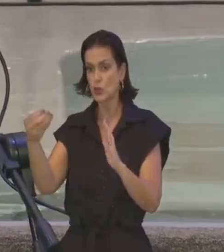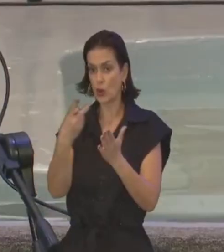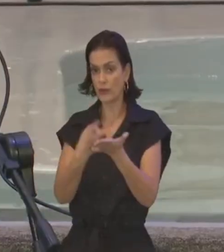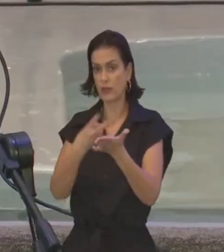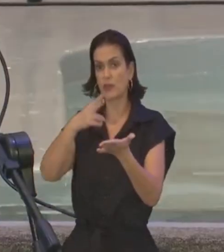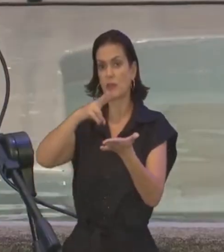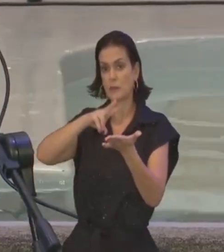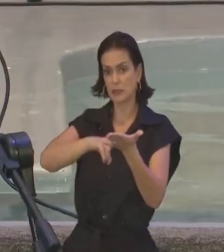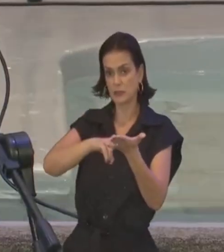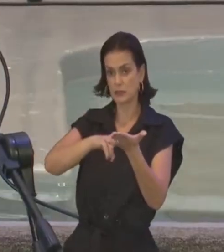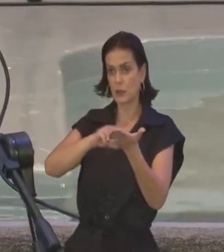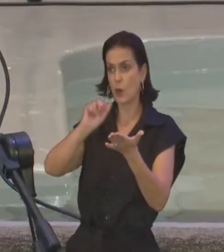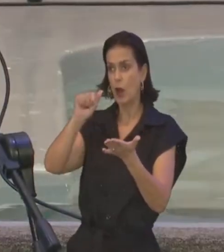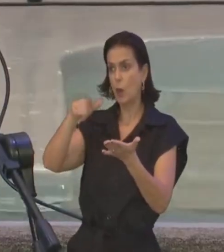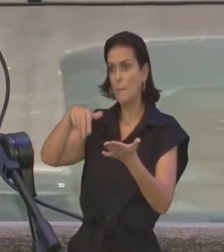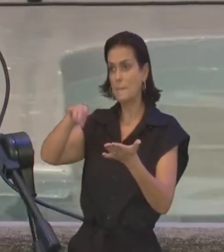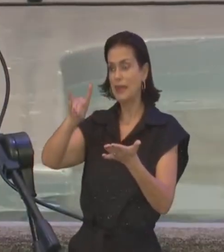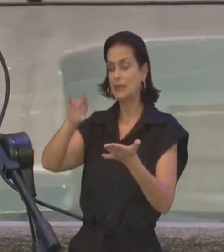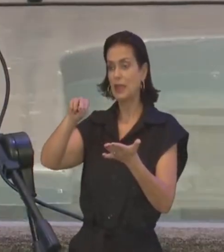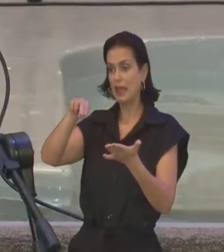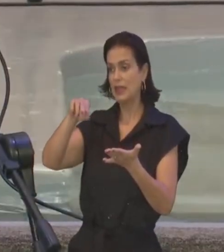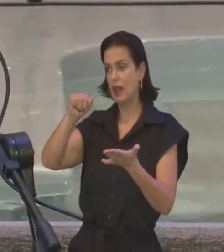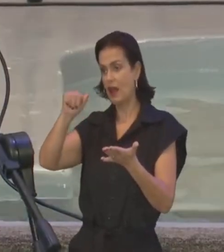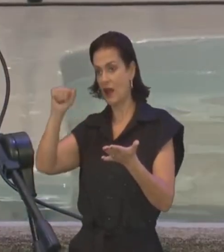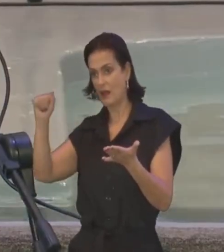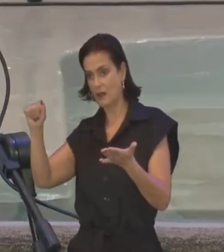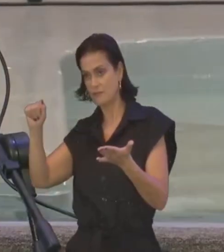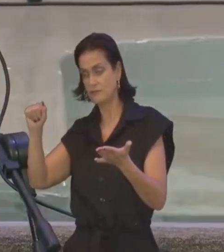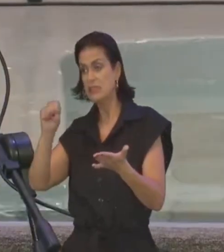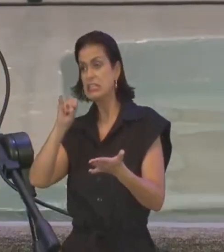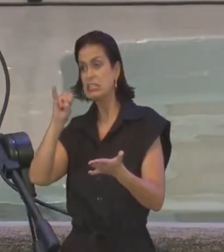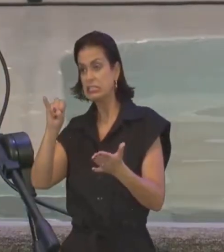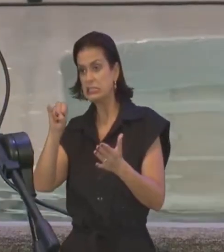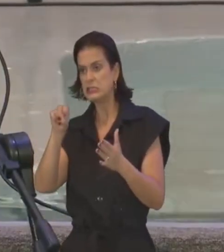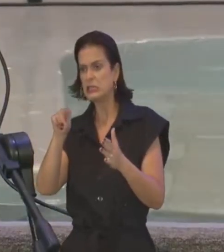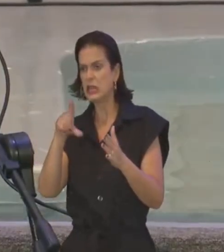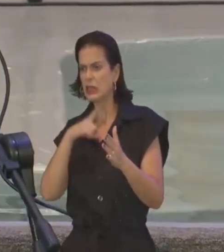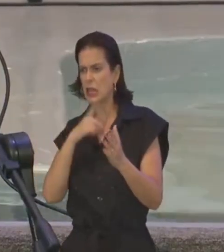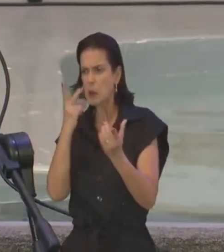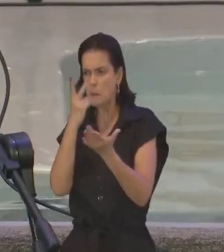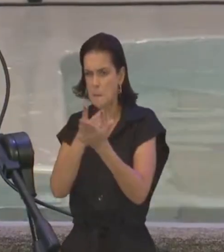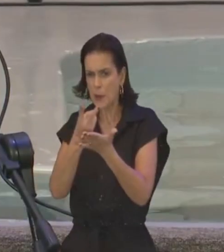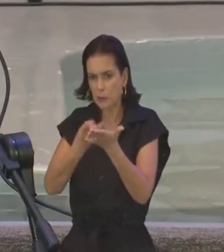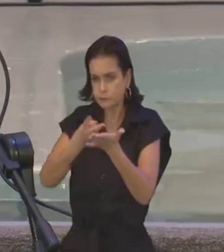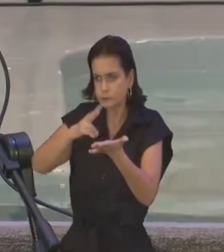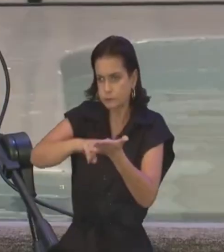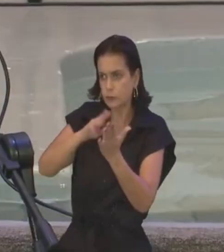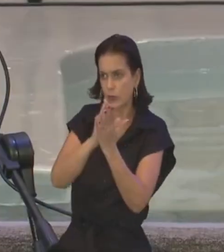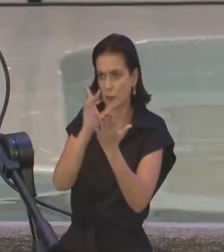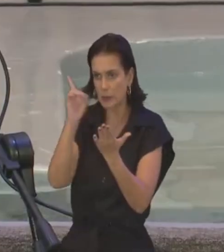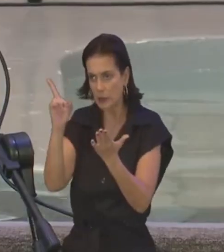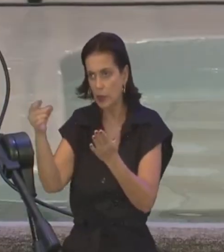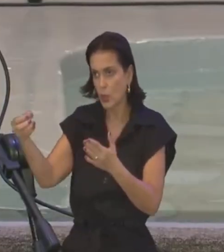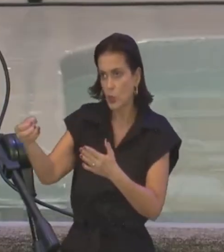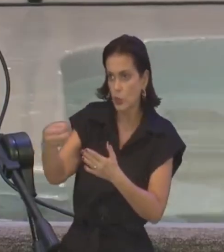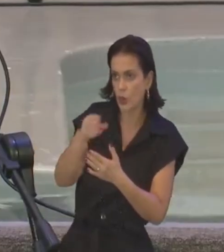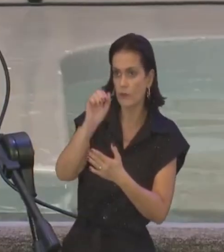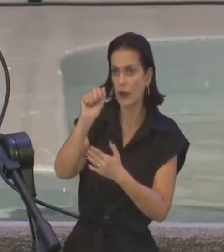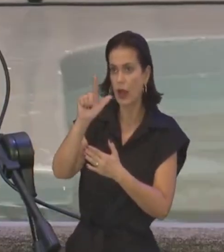versão Almeida, NAA. Se o irmão assim tem esta versão, a nova